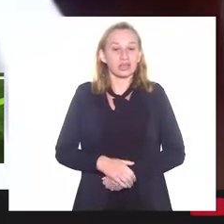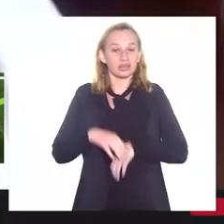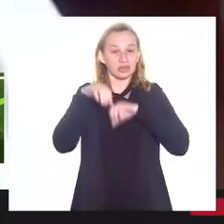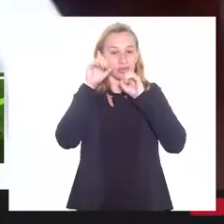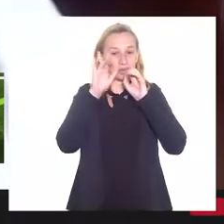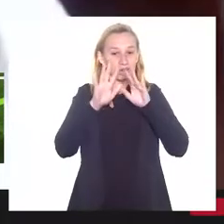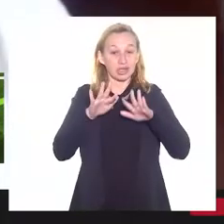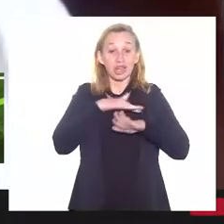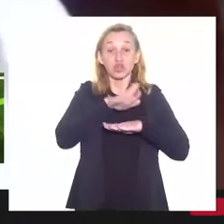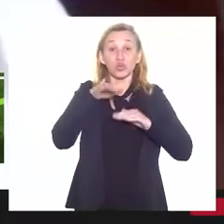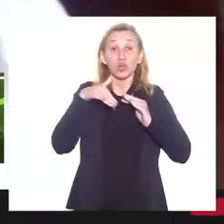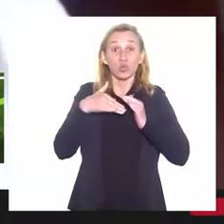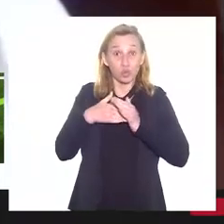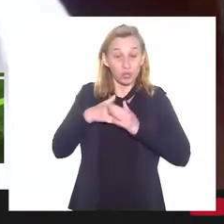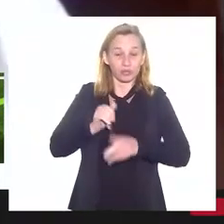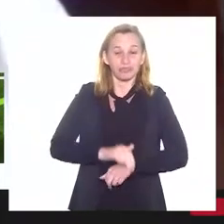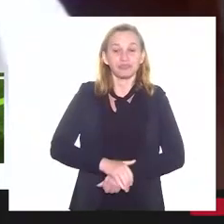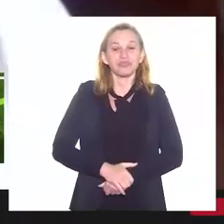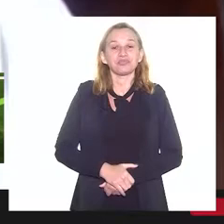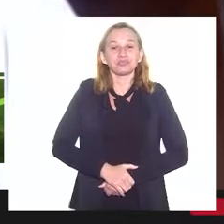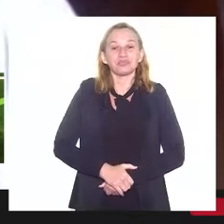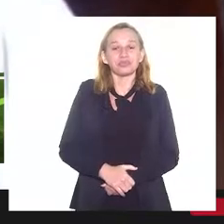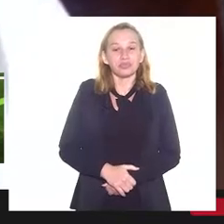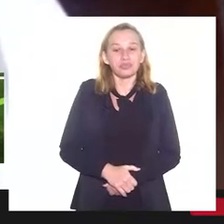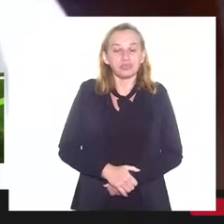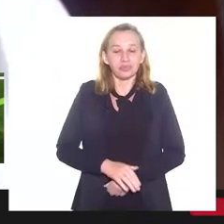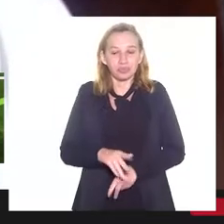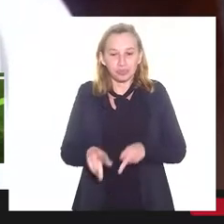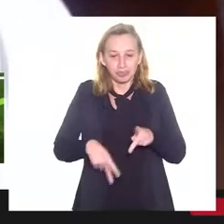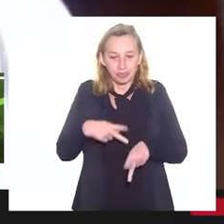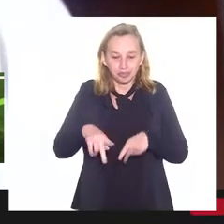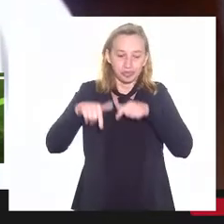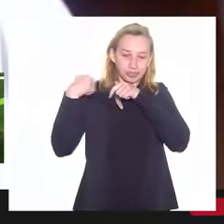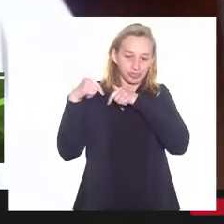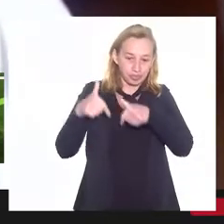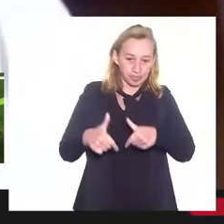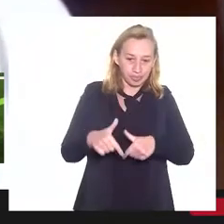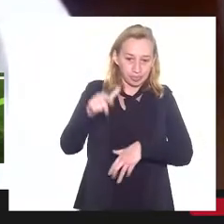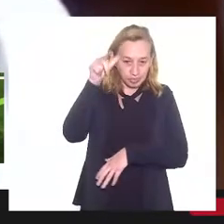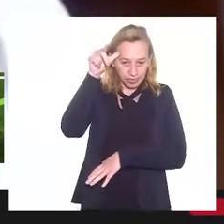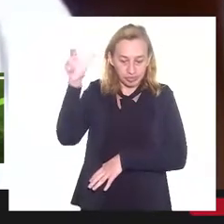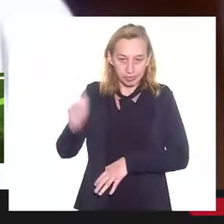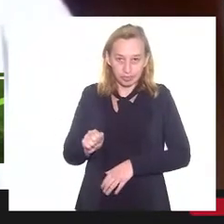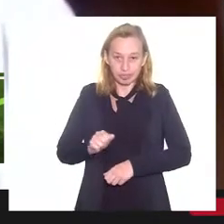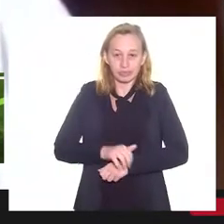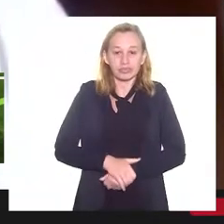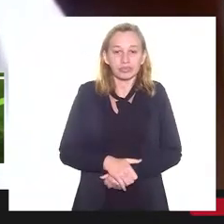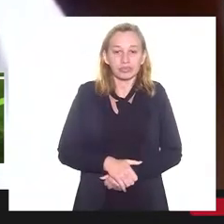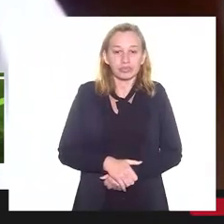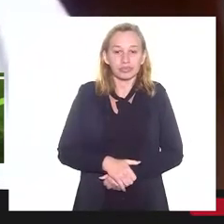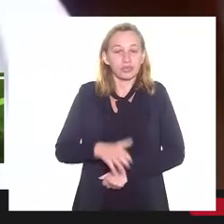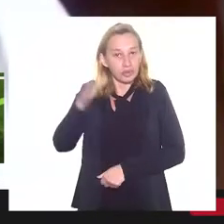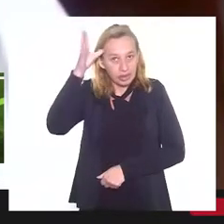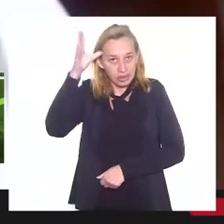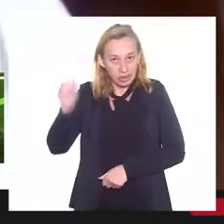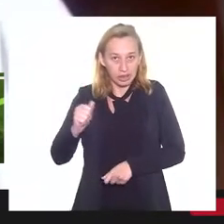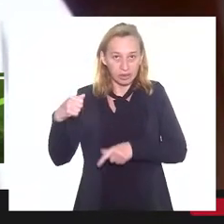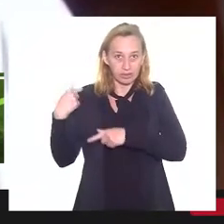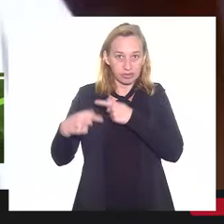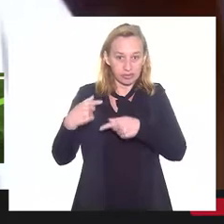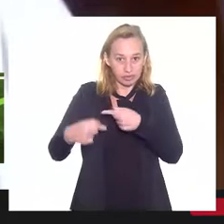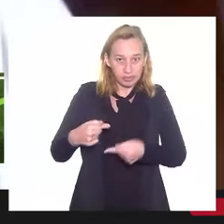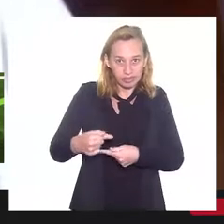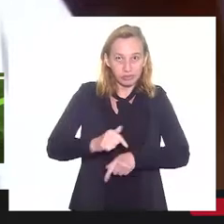e a todos é povos tradicionais de matriz africana e afrodescendente